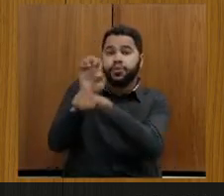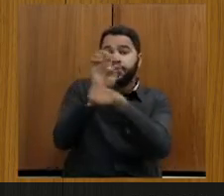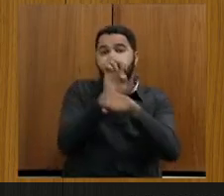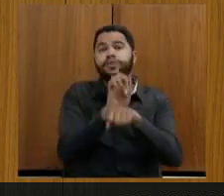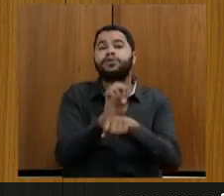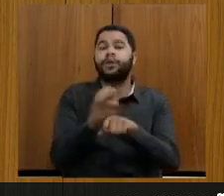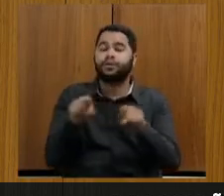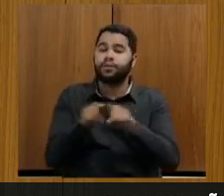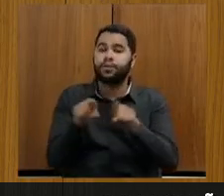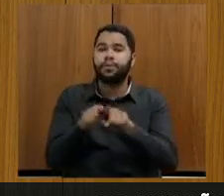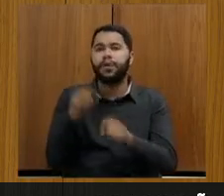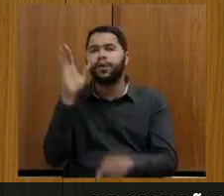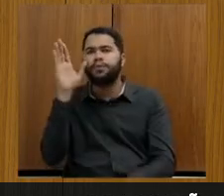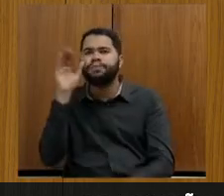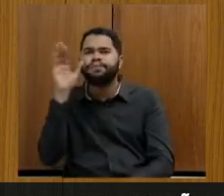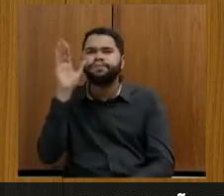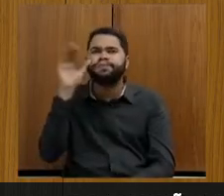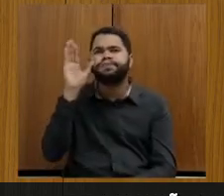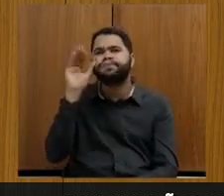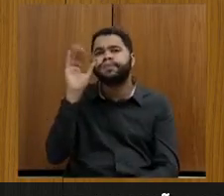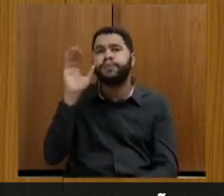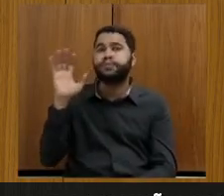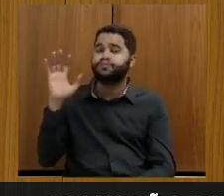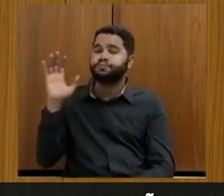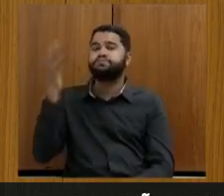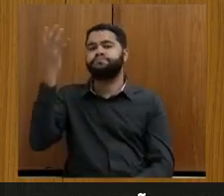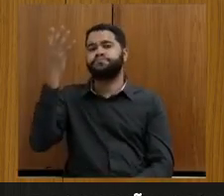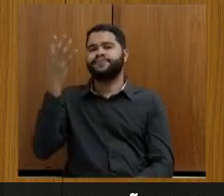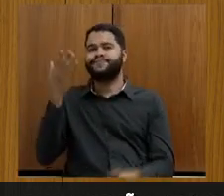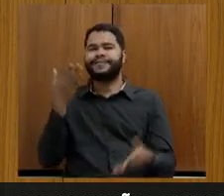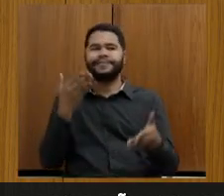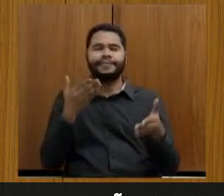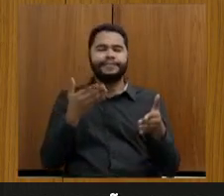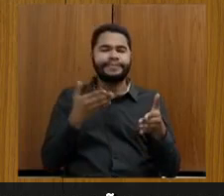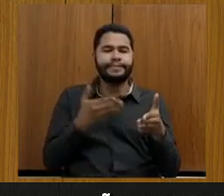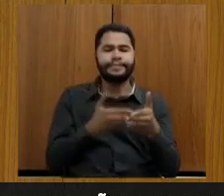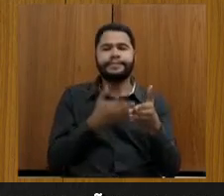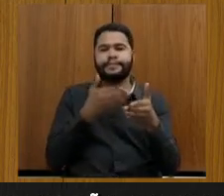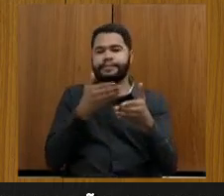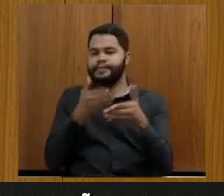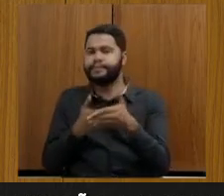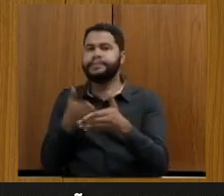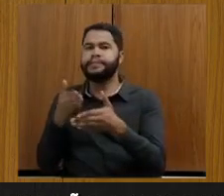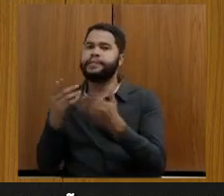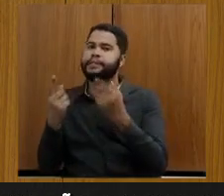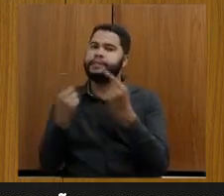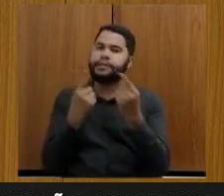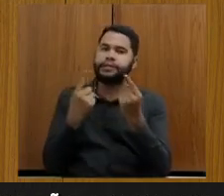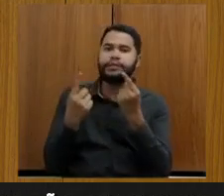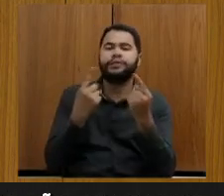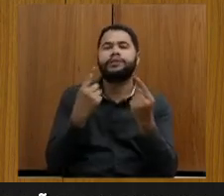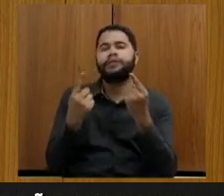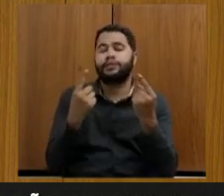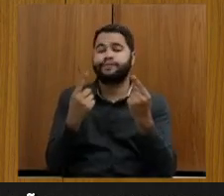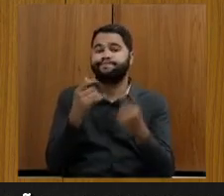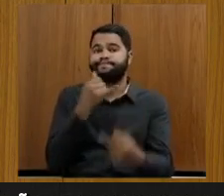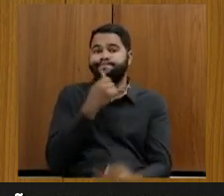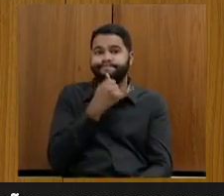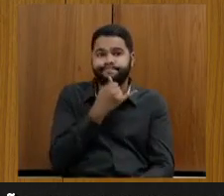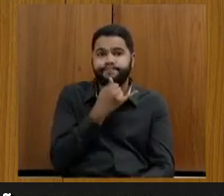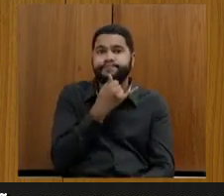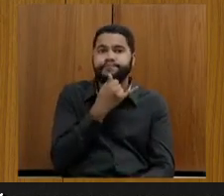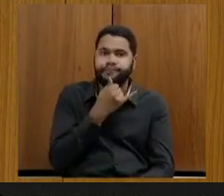estado observamos muito aí essa situação dos entroncamentos e das rodovias que